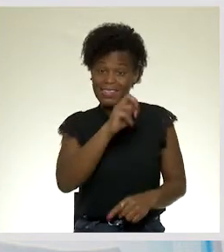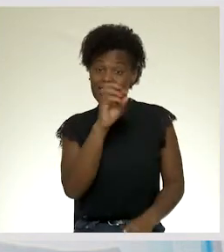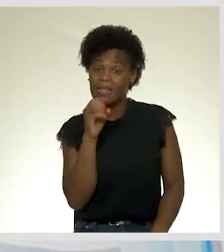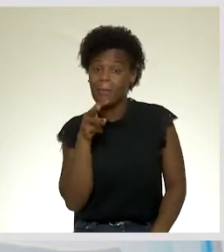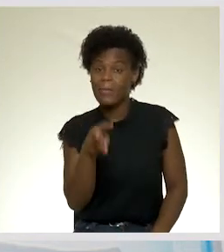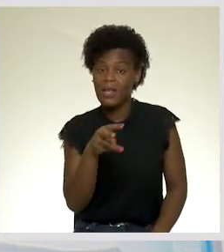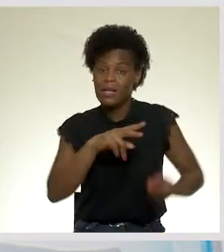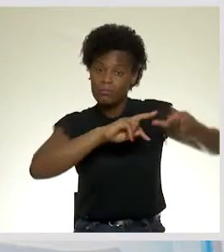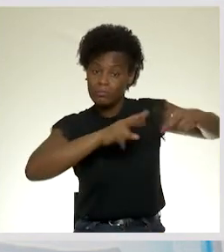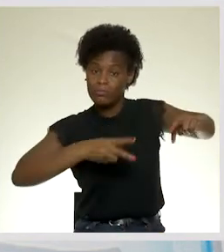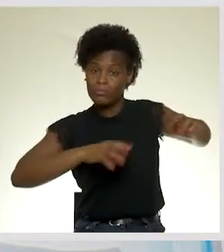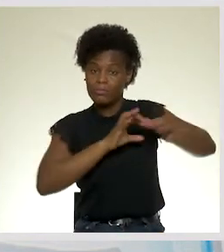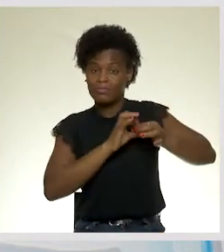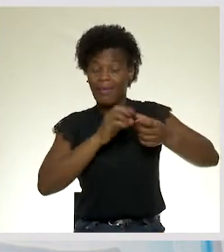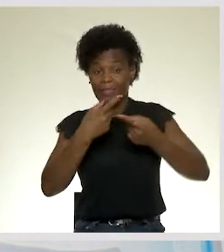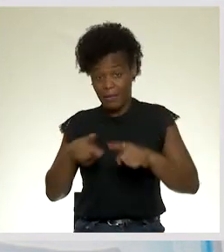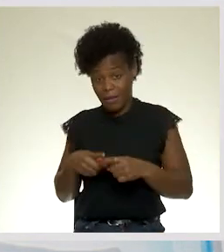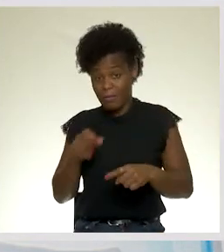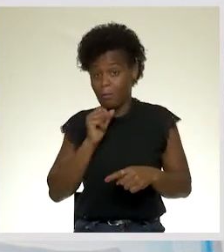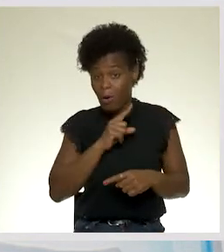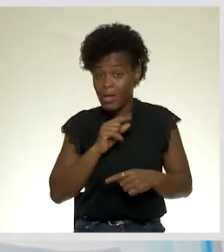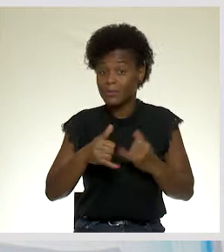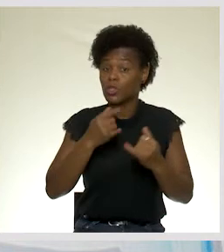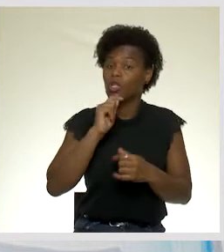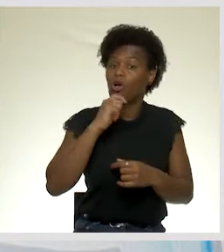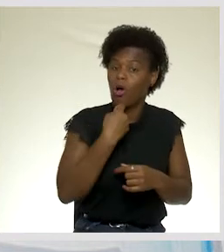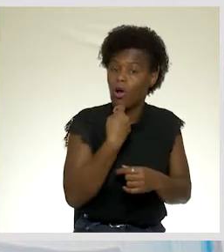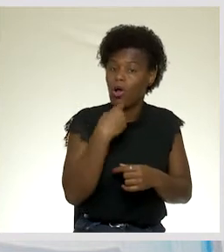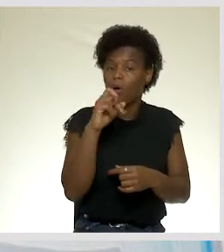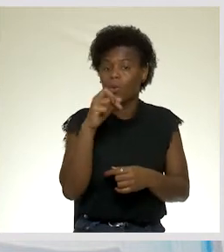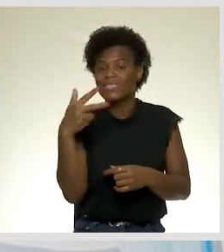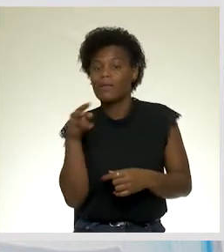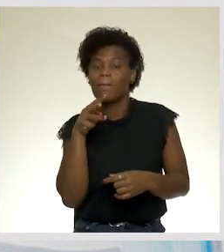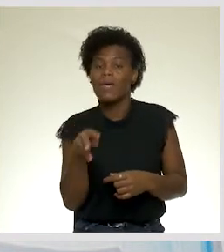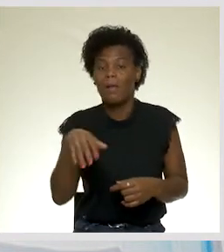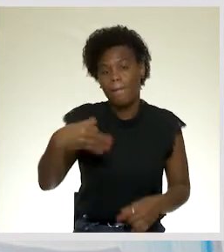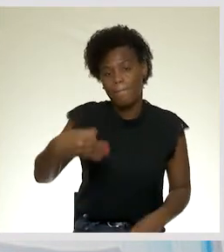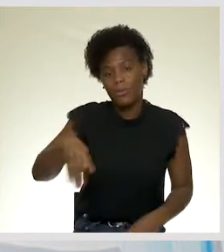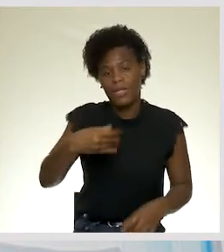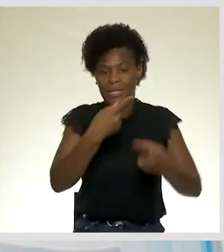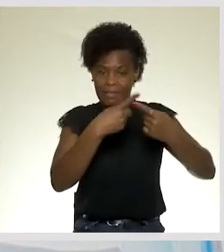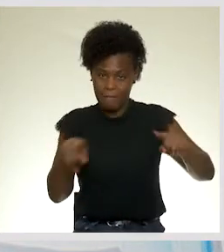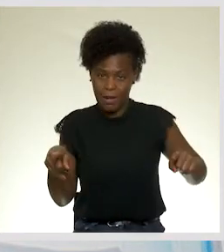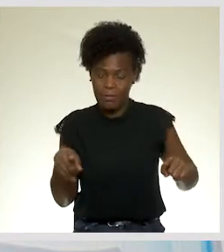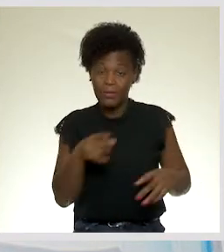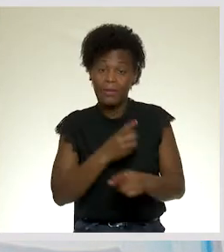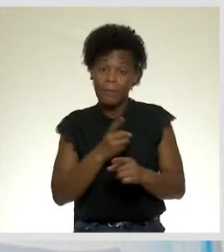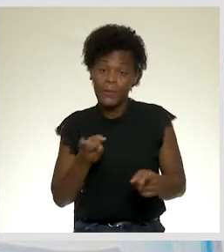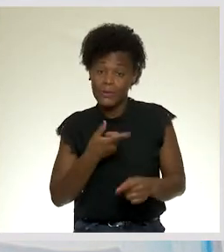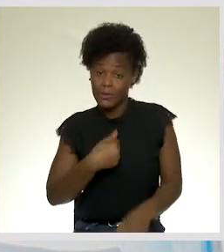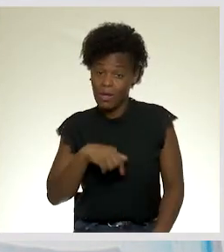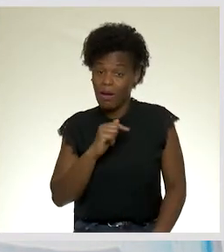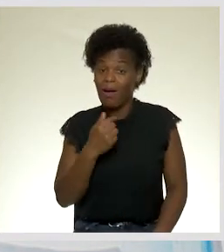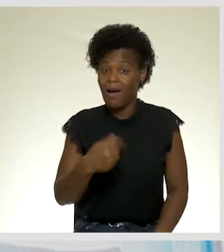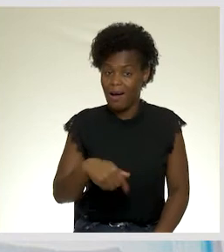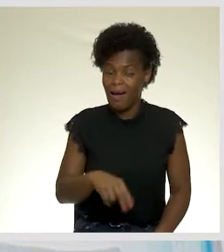mil genes diferentes que nós possuímos podem até codificar 400 mil proteínas diferentes. É por isso que nós